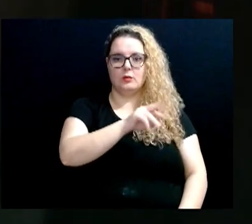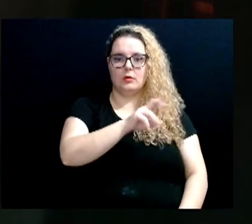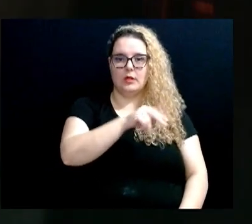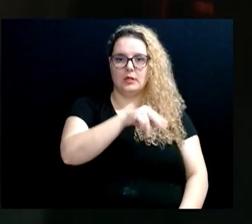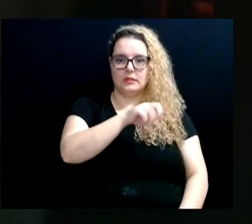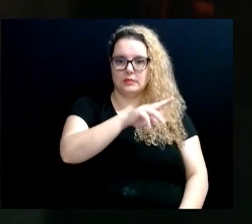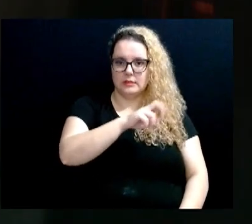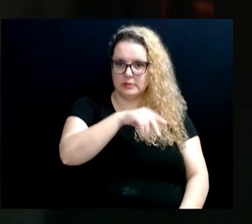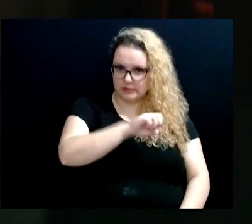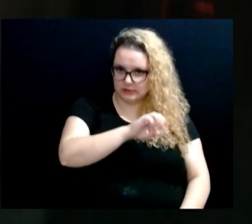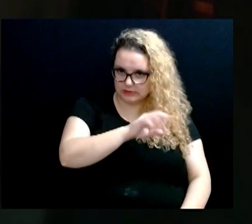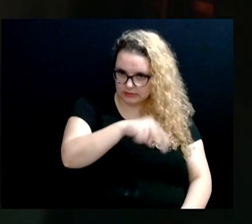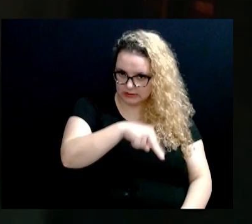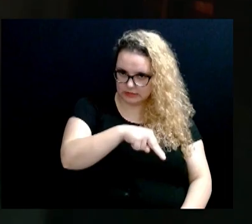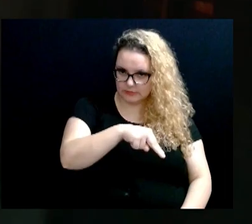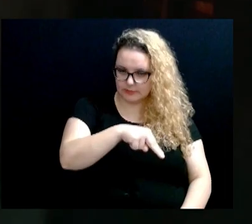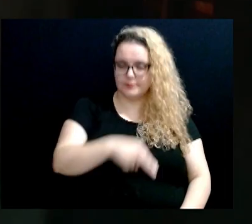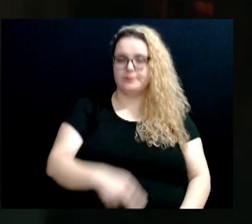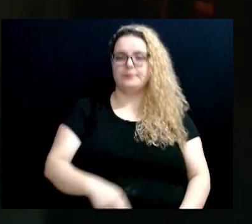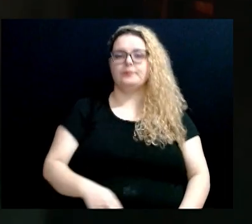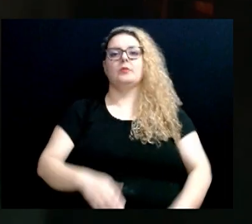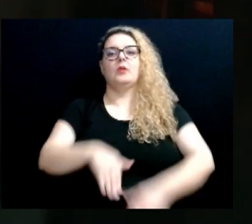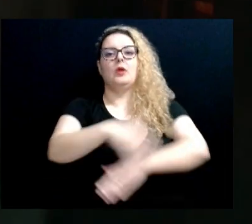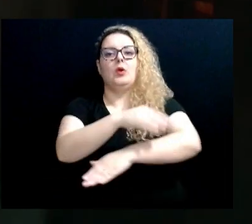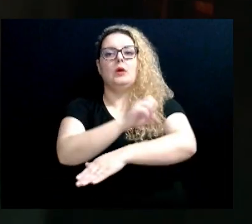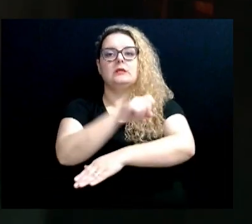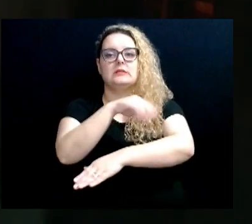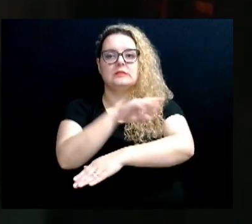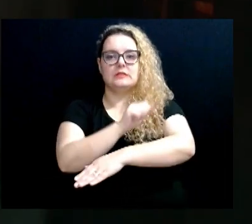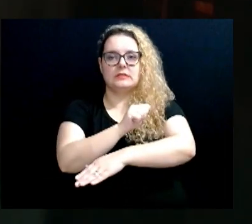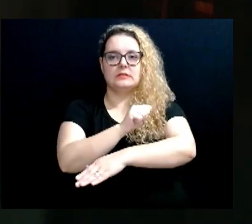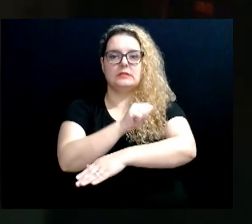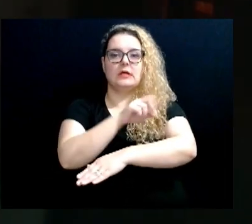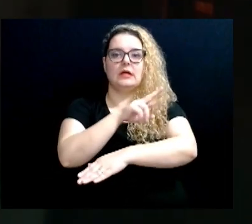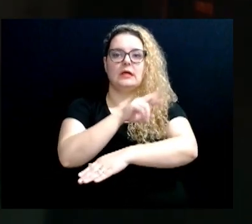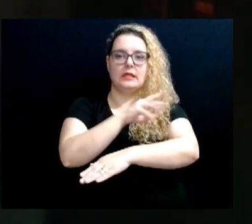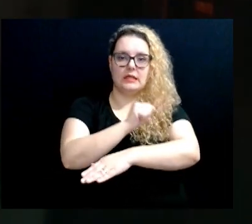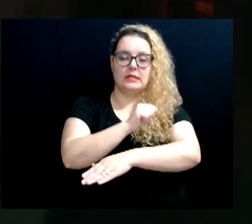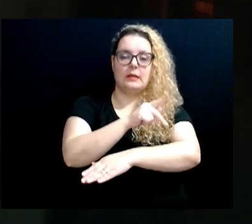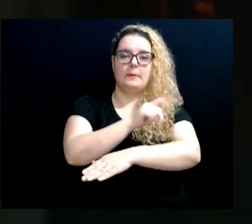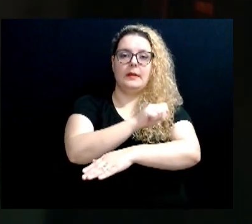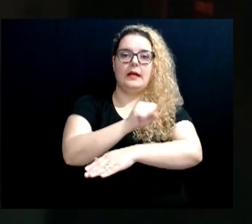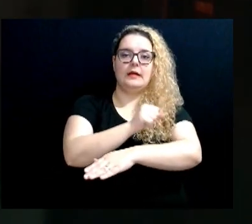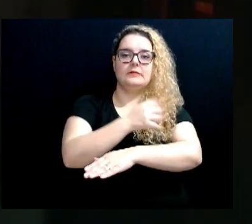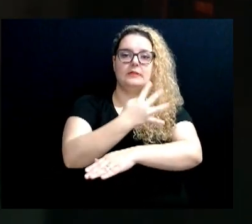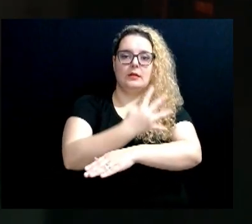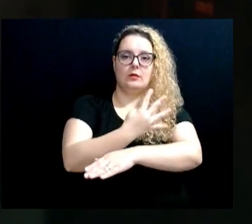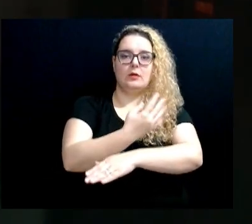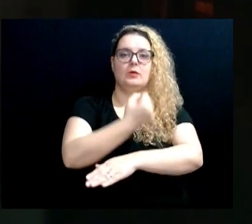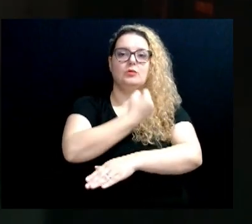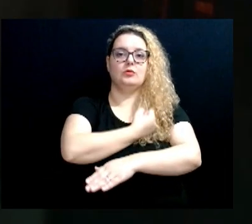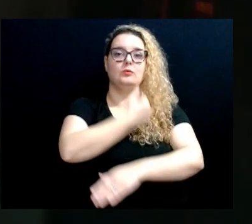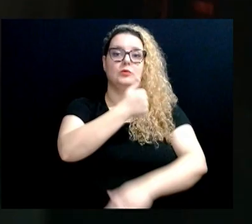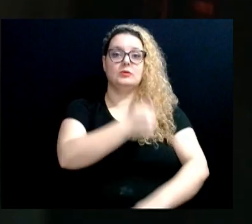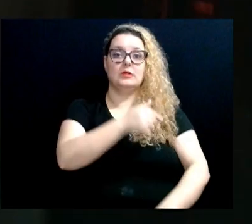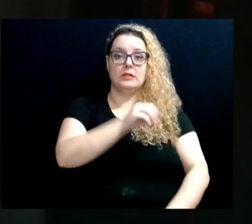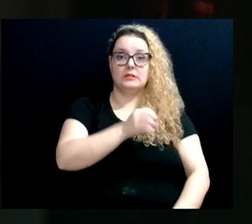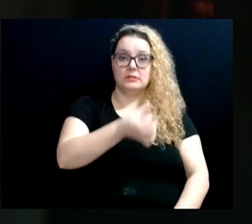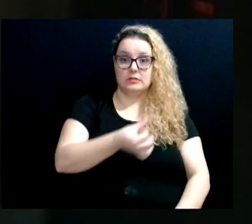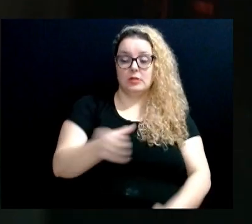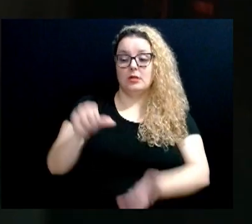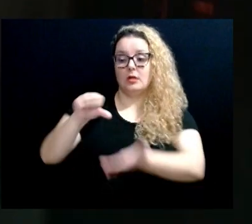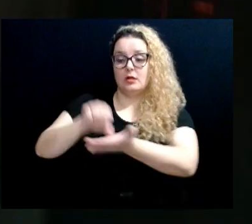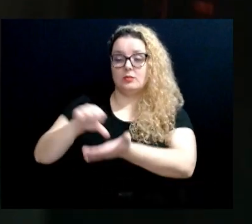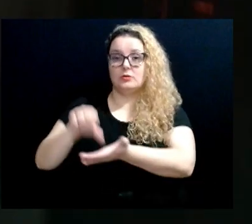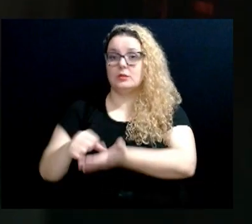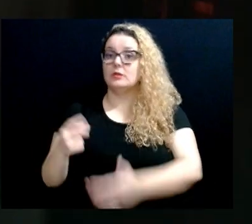agosto. O endereço é Rua Santa Rita do Passa 4, número 706. Já a unidade 2 começa a